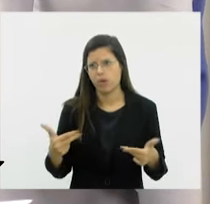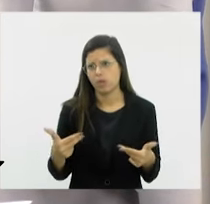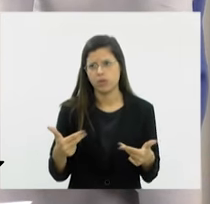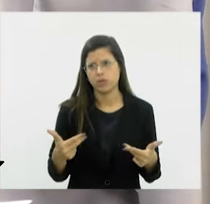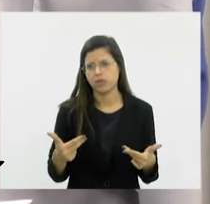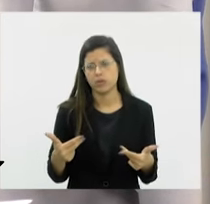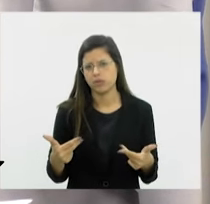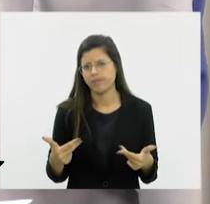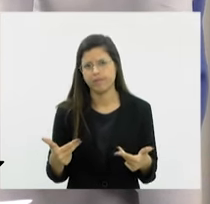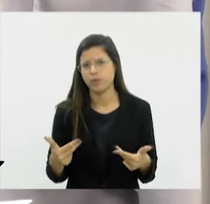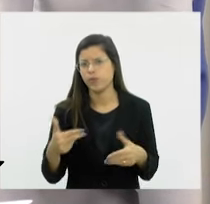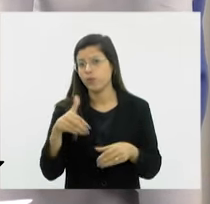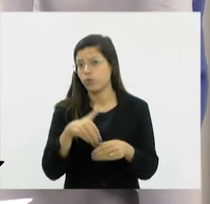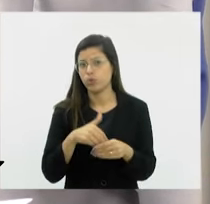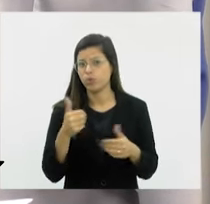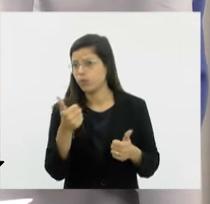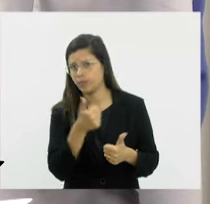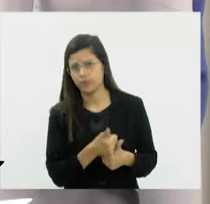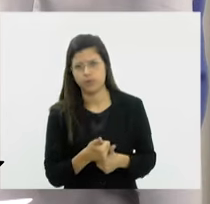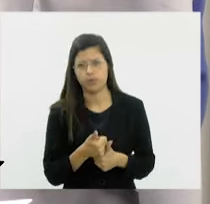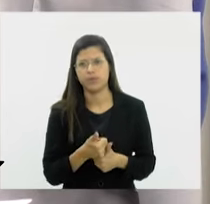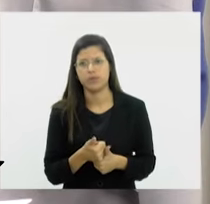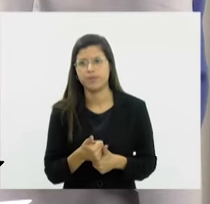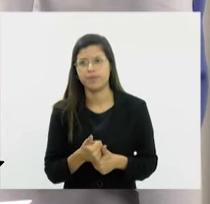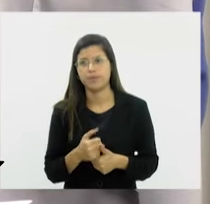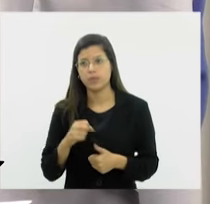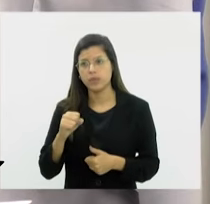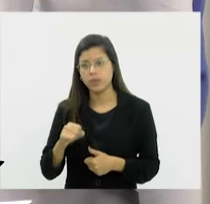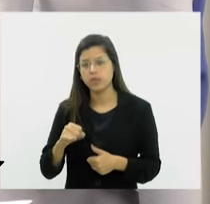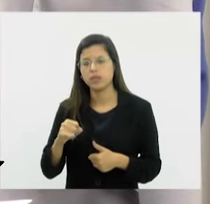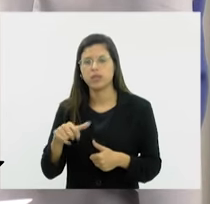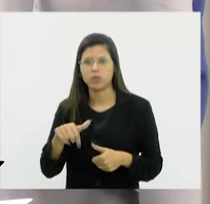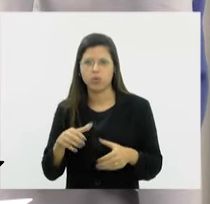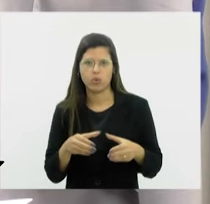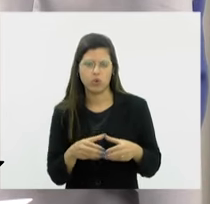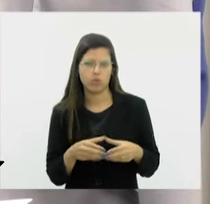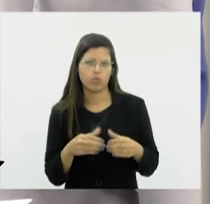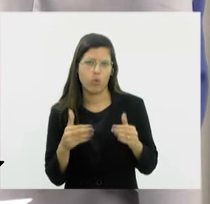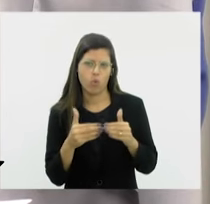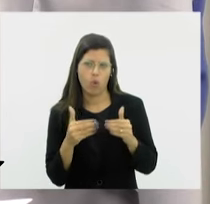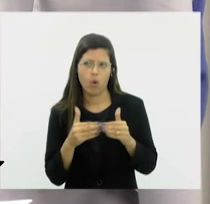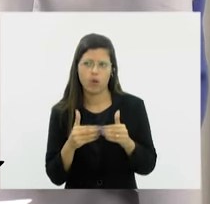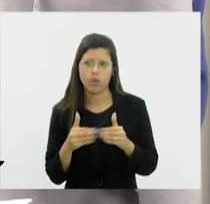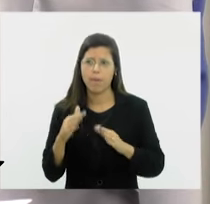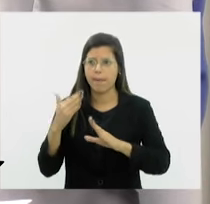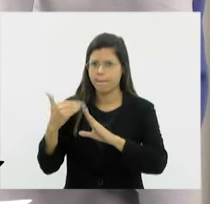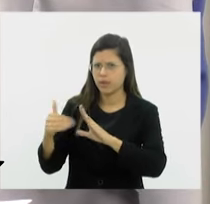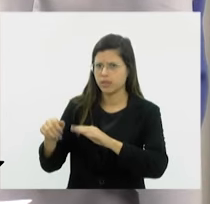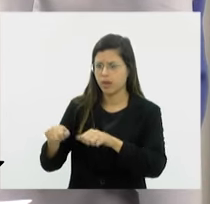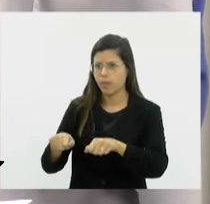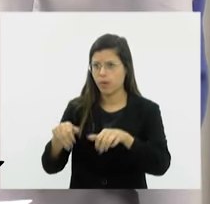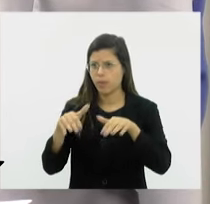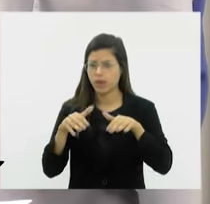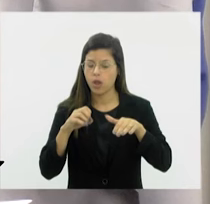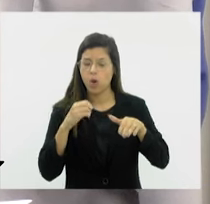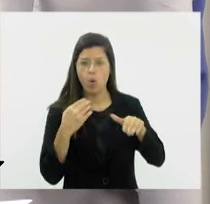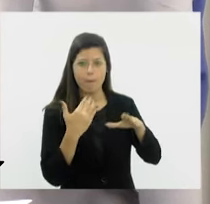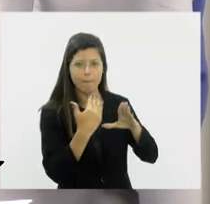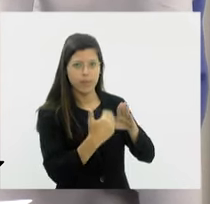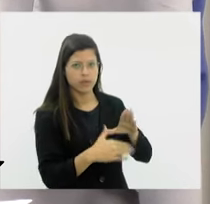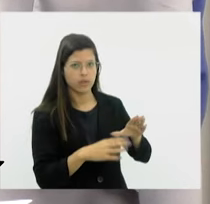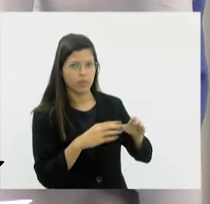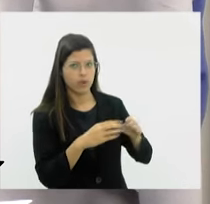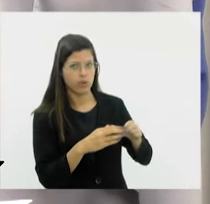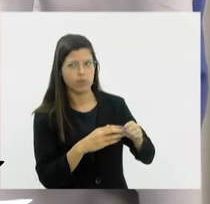votou um substitutivo. Então, se o colegiado estiver de acordo... Mas reencaminhar para o plenário ou reencaminhar para a comissão elaborar